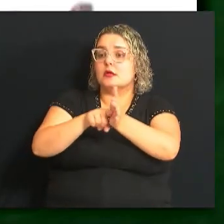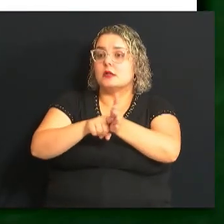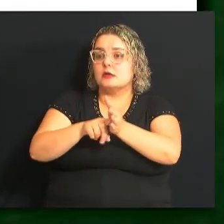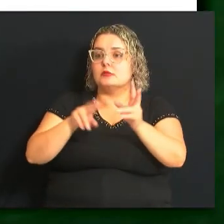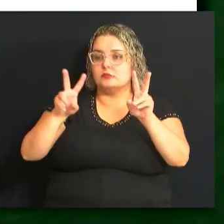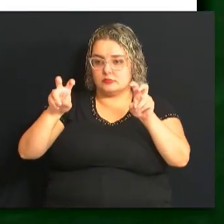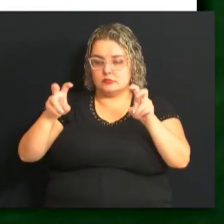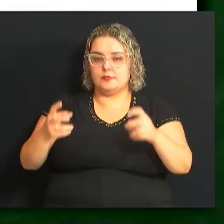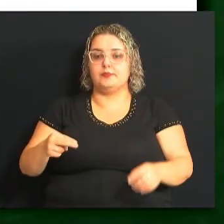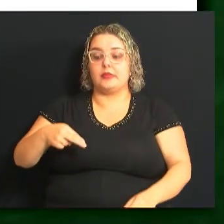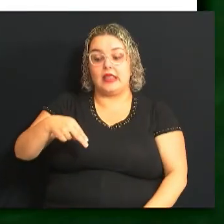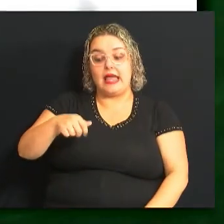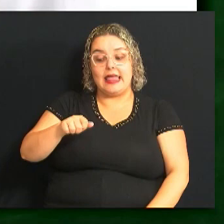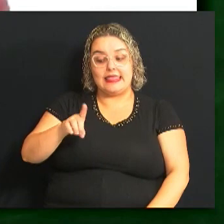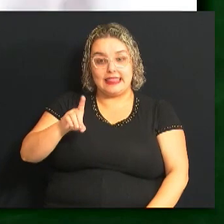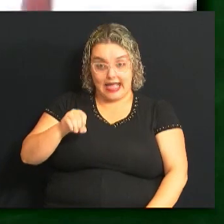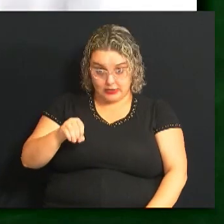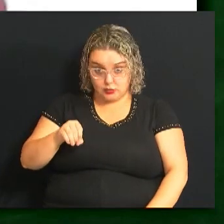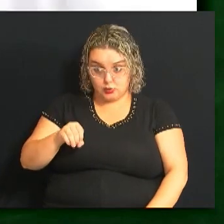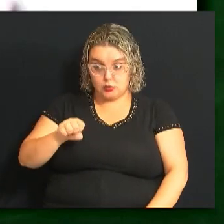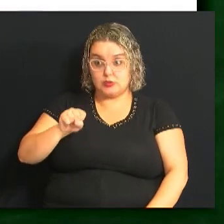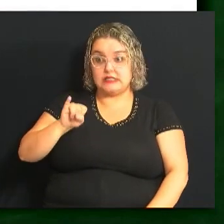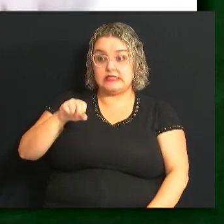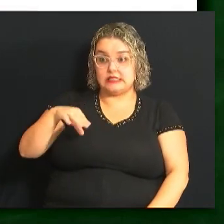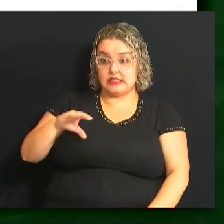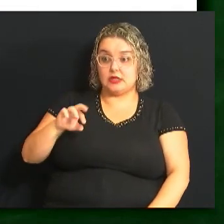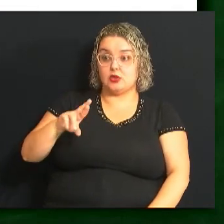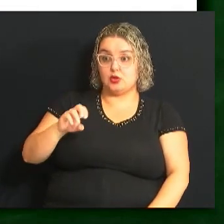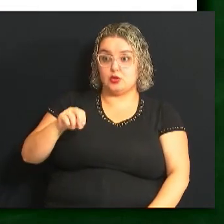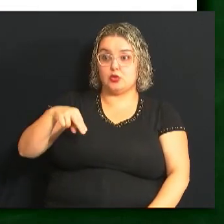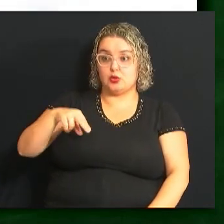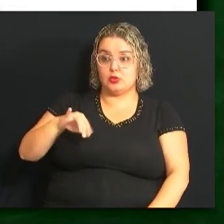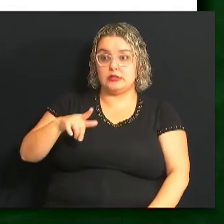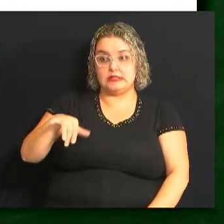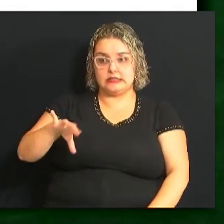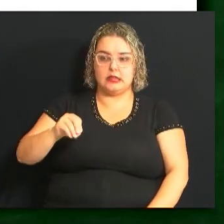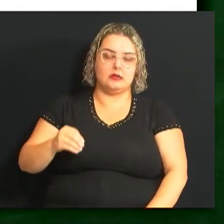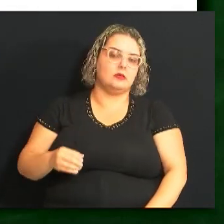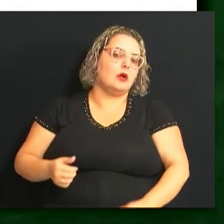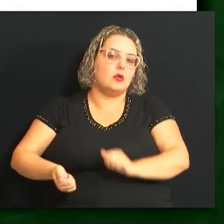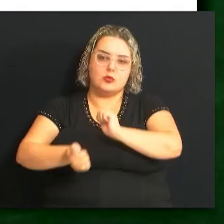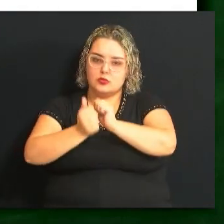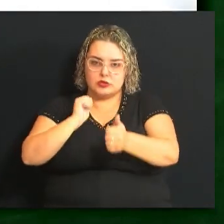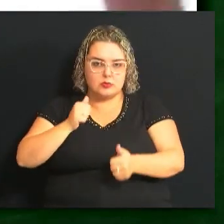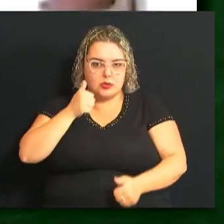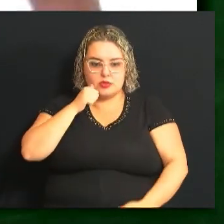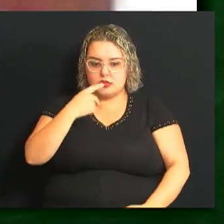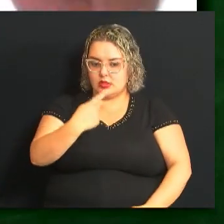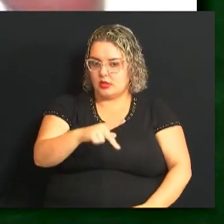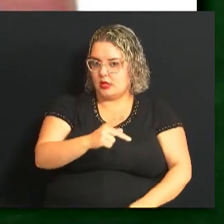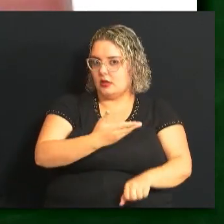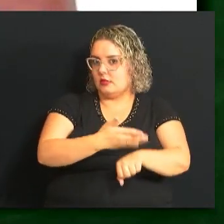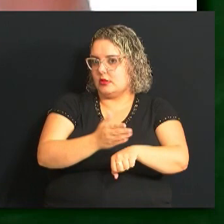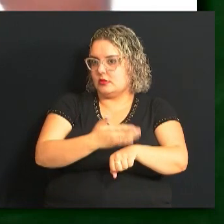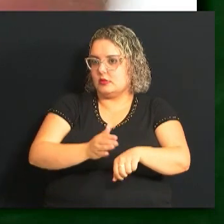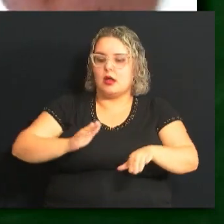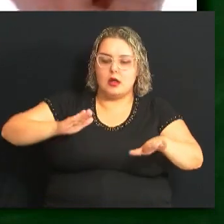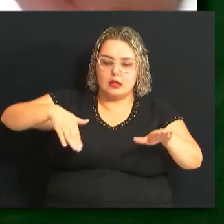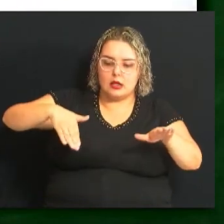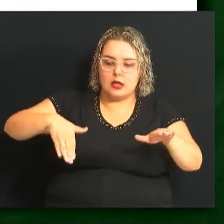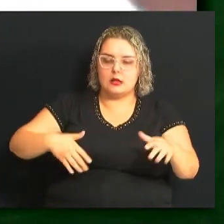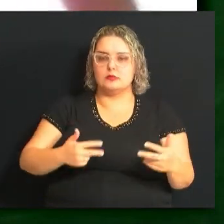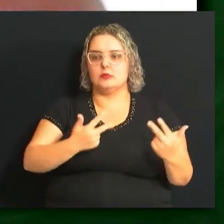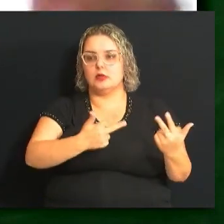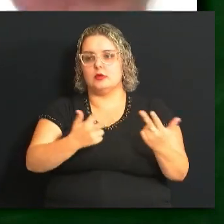sincronizado, que é um esporte que ela pratica desde pequena, então é uma paixão dela. E aí eu devolvo a pergunta para ela, eu